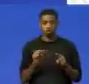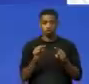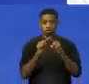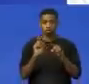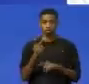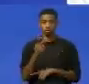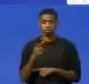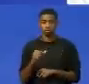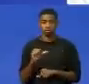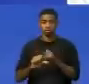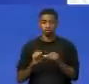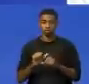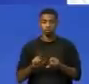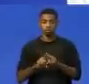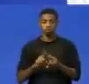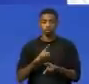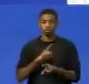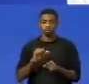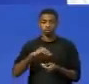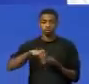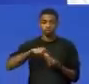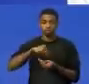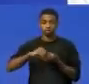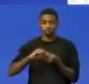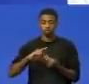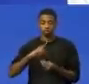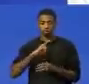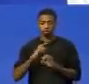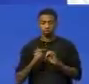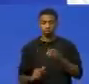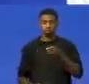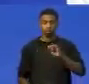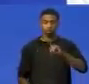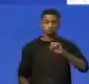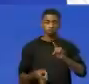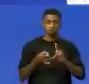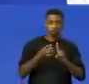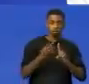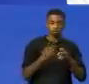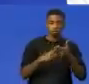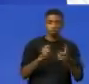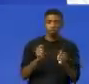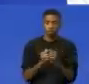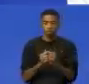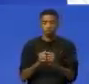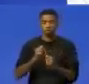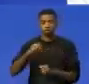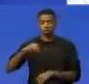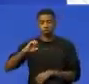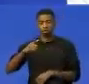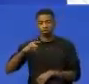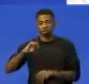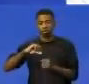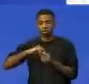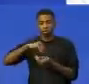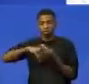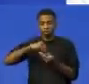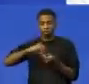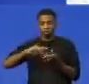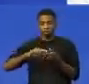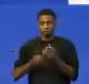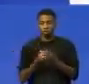a variação de entalpia de uma reação onde você tem um óxido de ferro 2 com monóxido de carbono, dando ferro puro e liberando gás